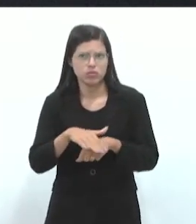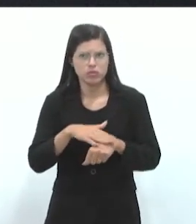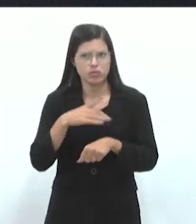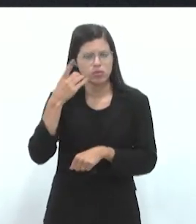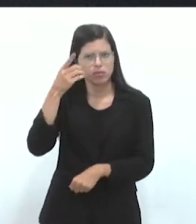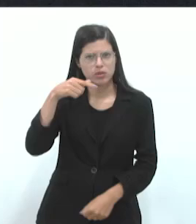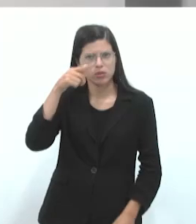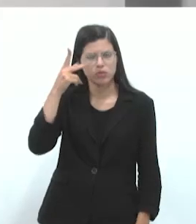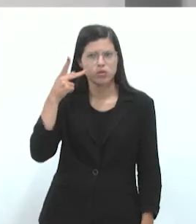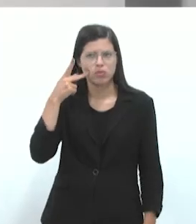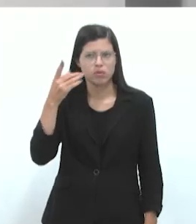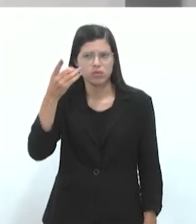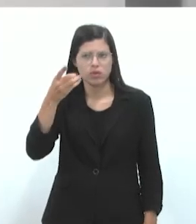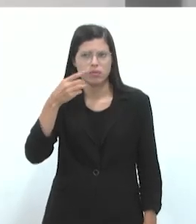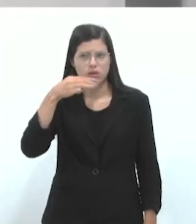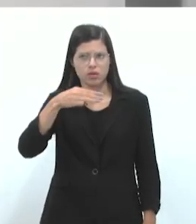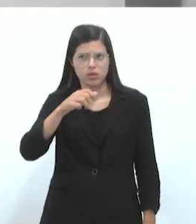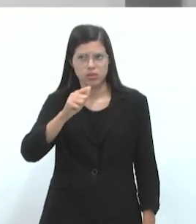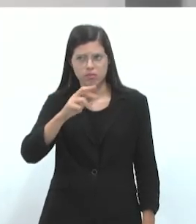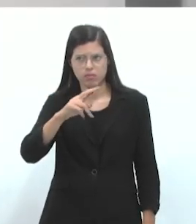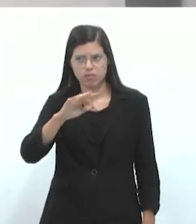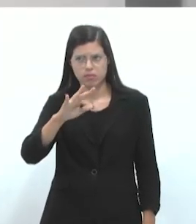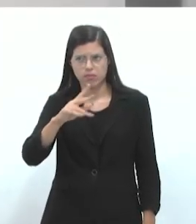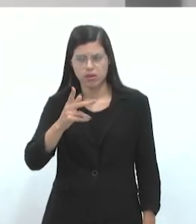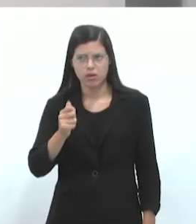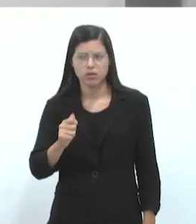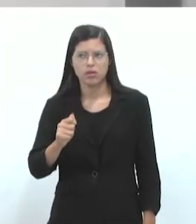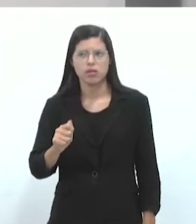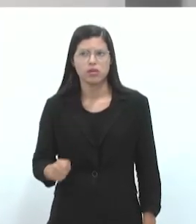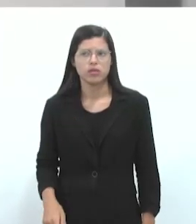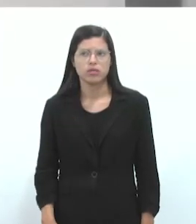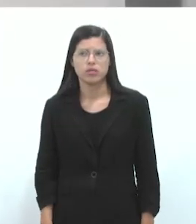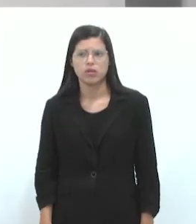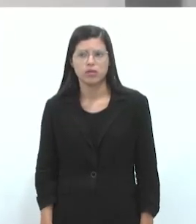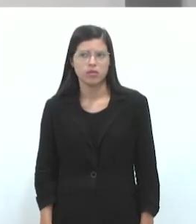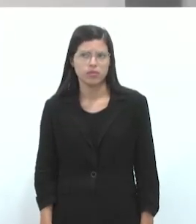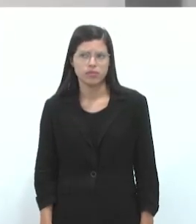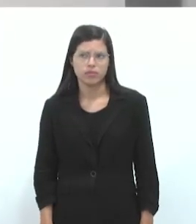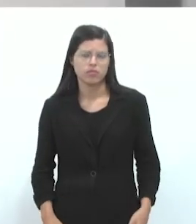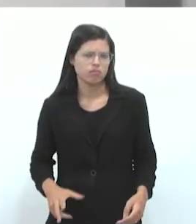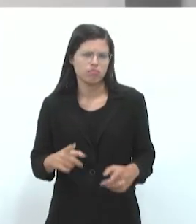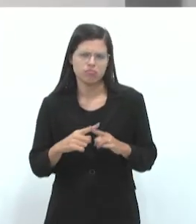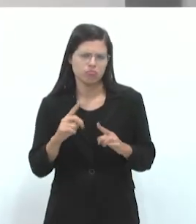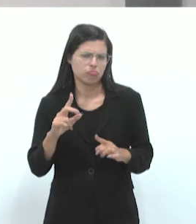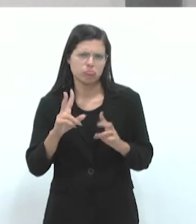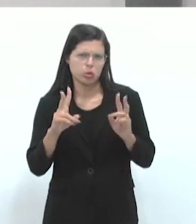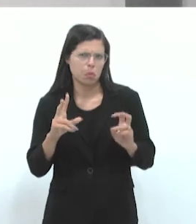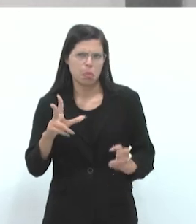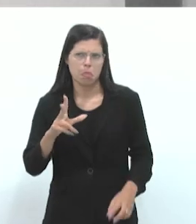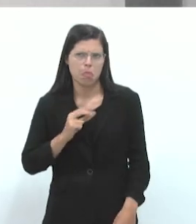Marta. Mas, como bem disse no início da explanação, pouco importa o mérito. Eu não estou nem aí para o mérito. Eu também não estou falando do mérito. É o procedimento.